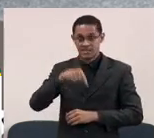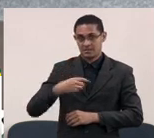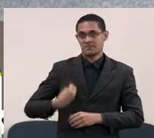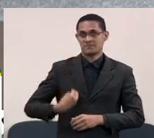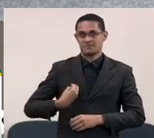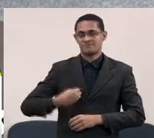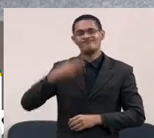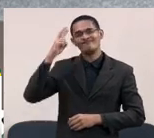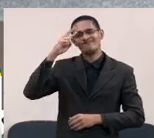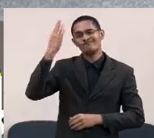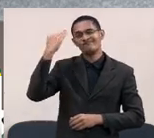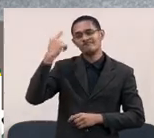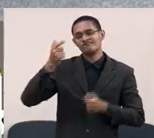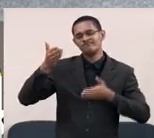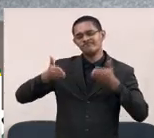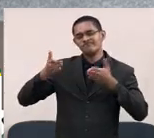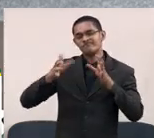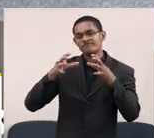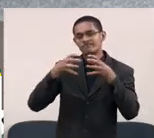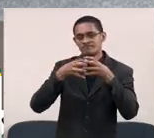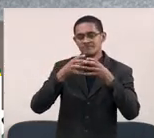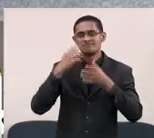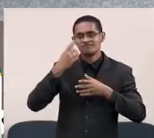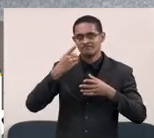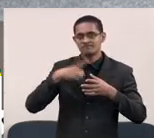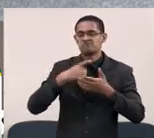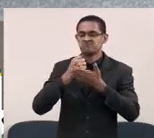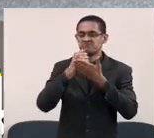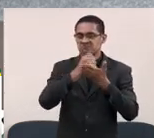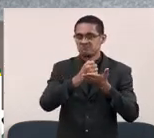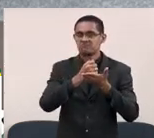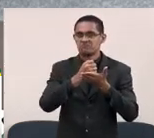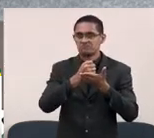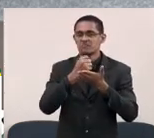a legislatura passada, a gente tem apoiado essa bandeira